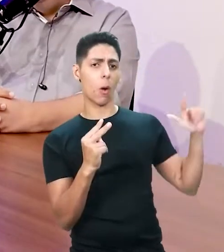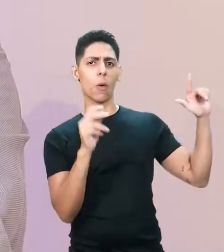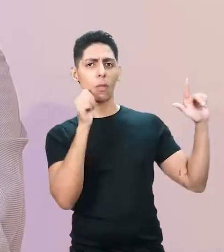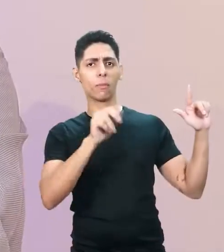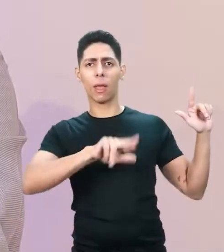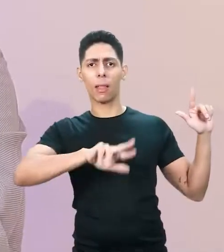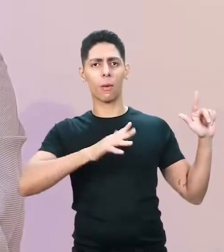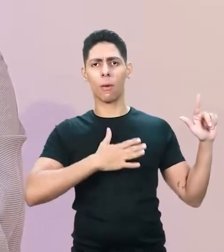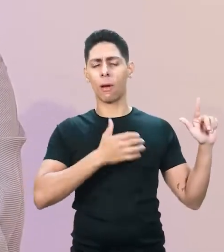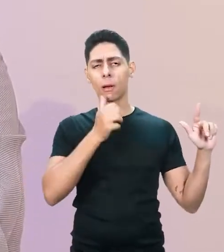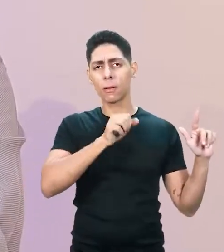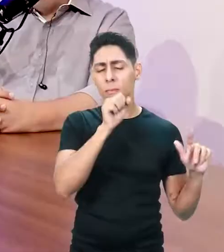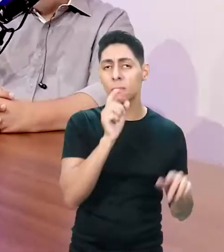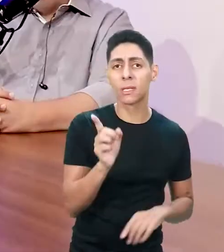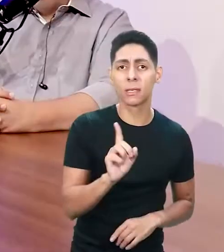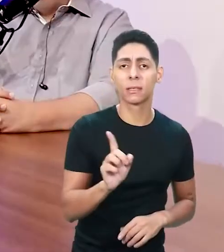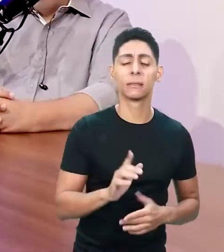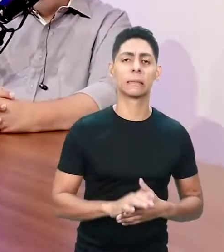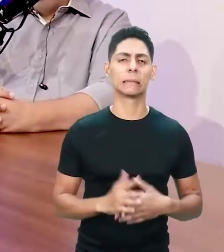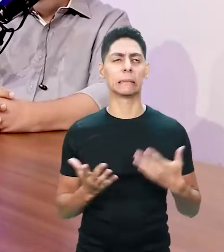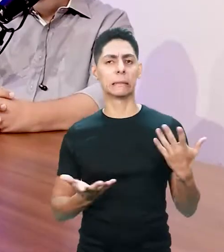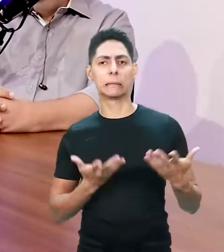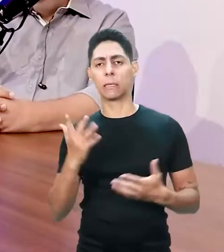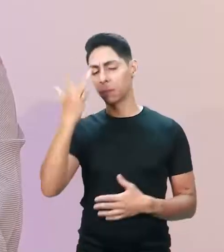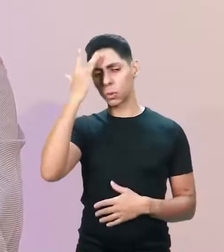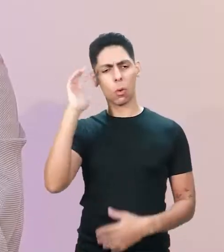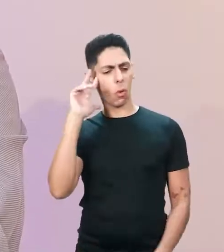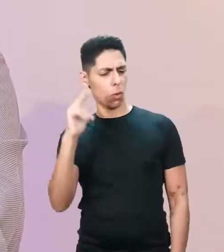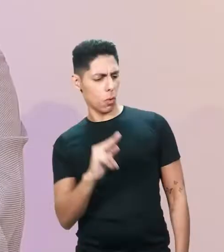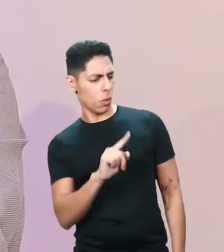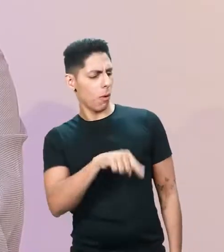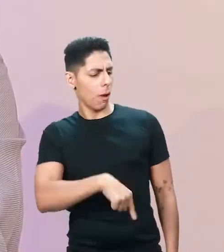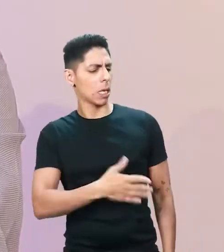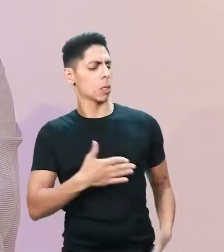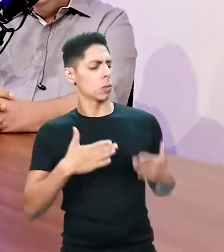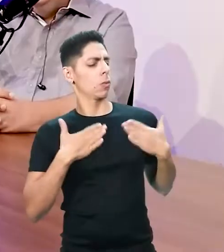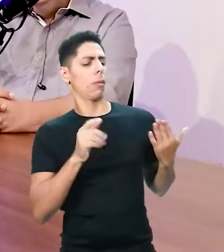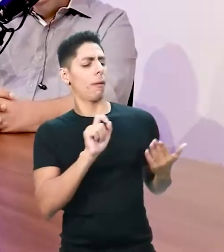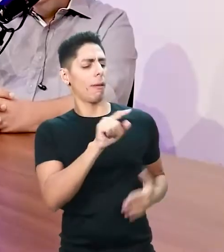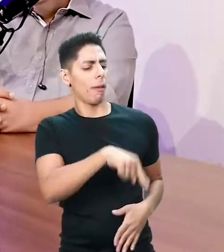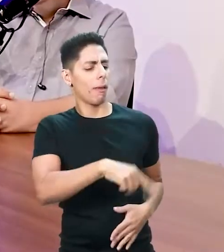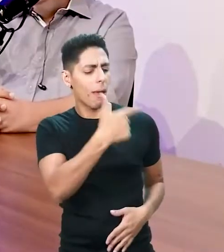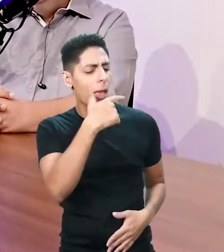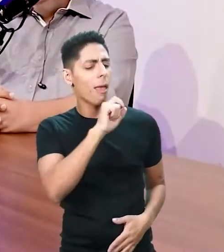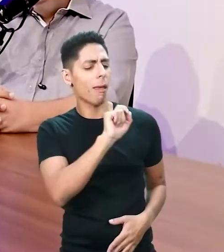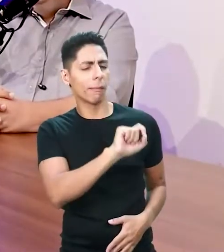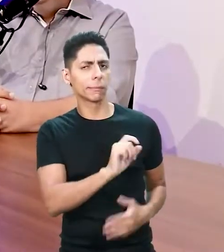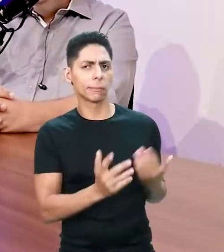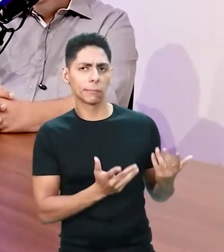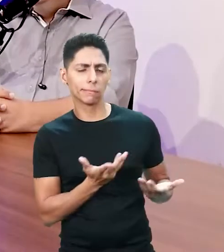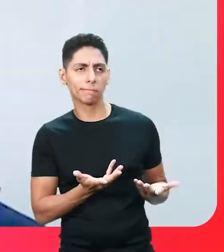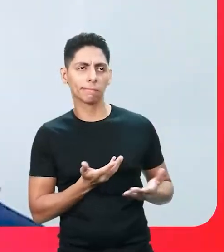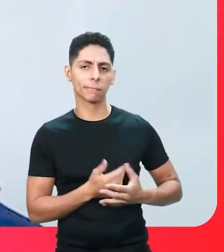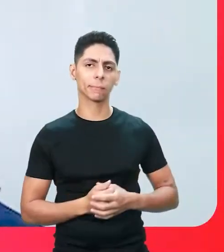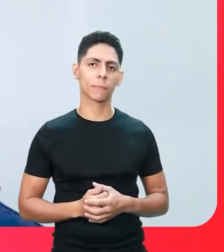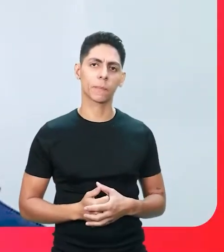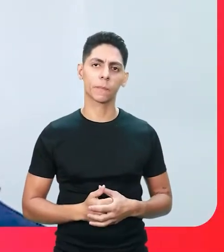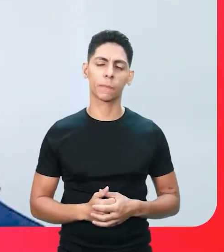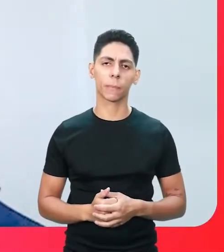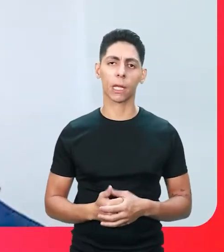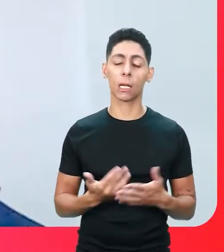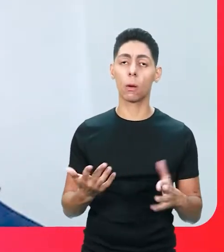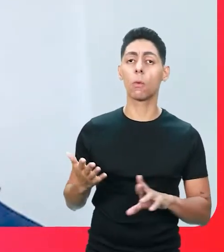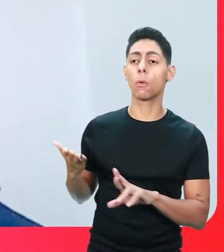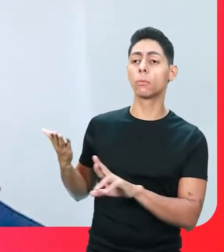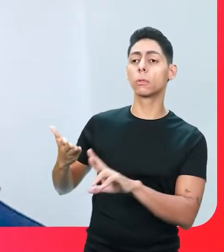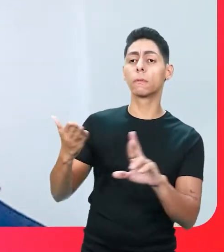minha mãe. E a mulher me olhou com uma cara de susto. Quem é esse menino de uns 9 anos me toca o braço? E era uma... Quais as referências